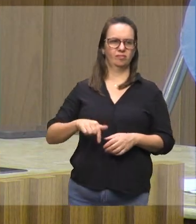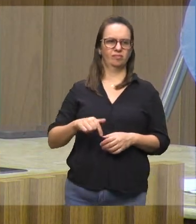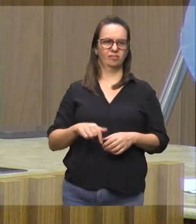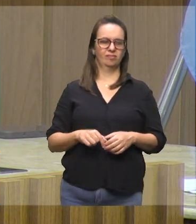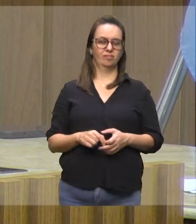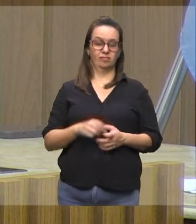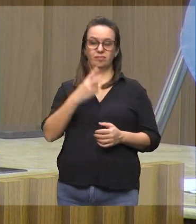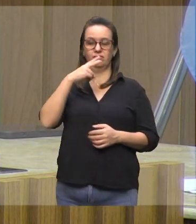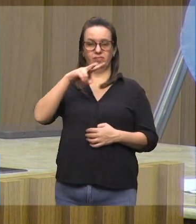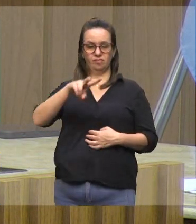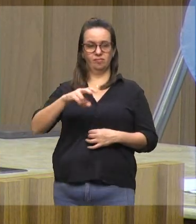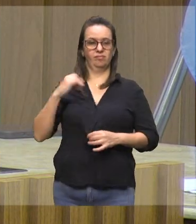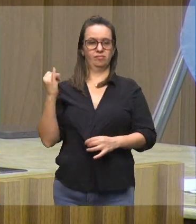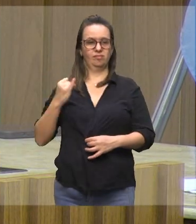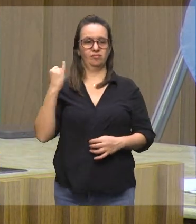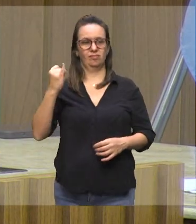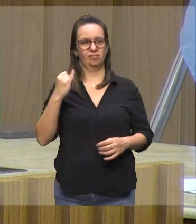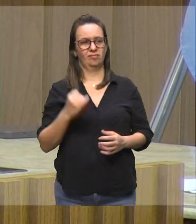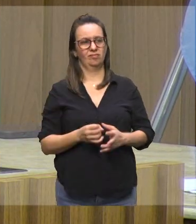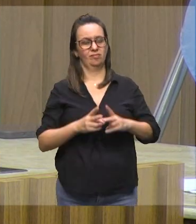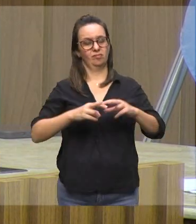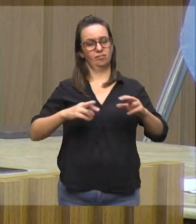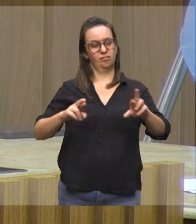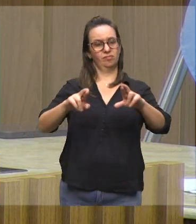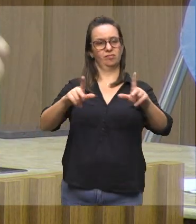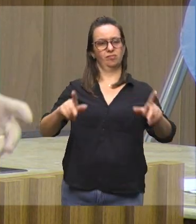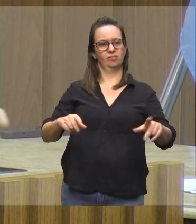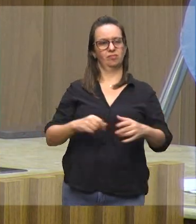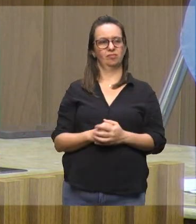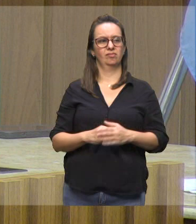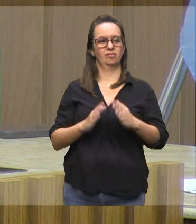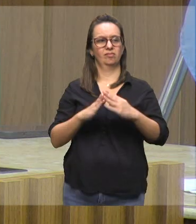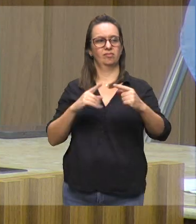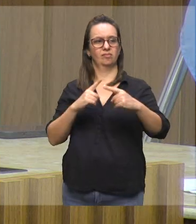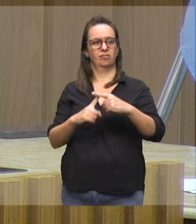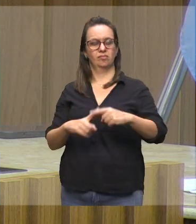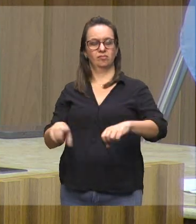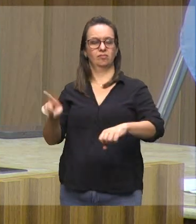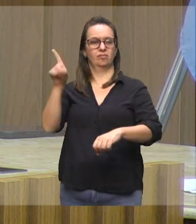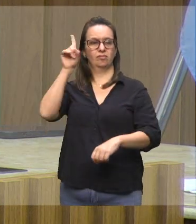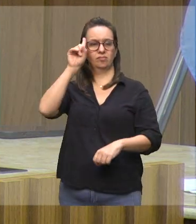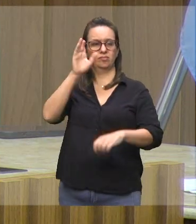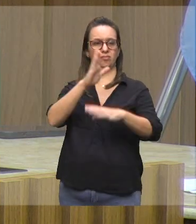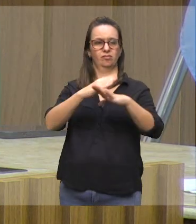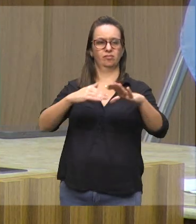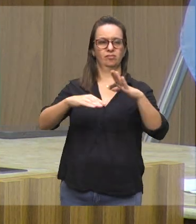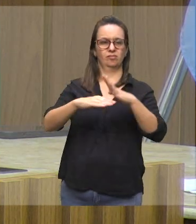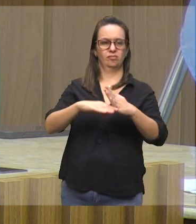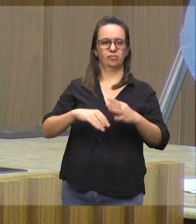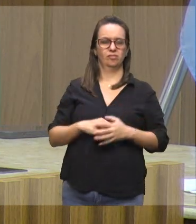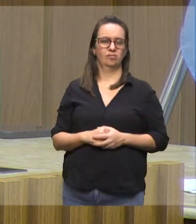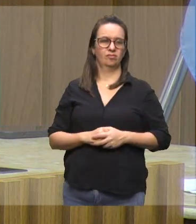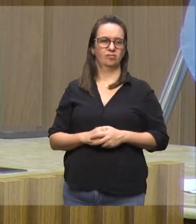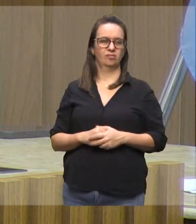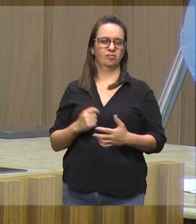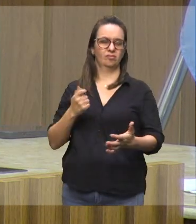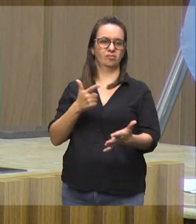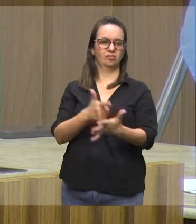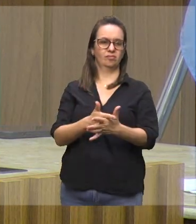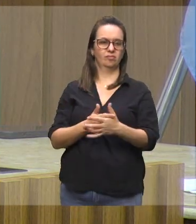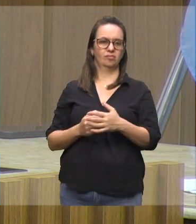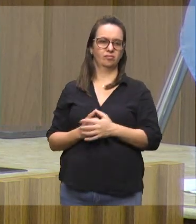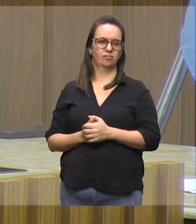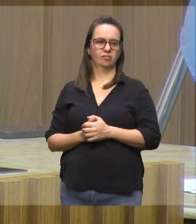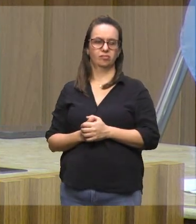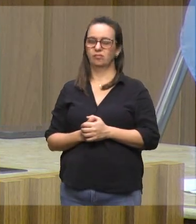notório. Conteúdos paralelos, né, através da escola de tempo integral, através dos recursos paradidáticos,